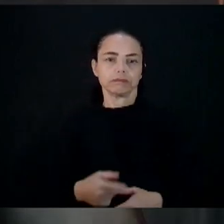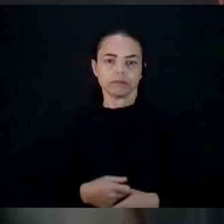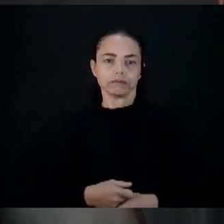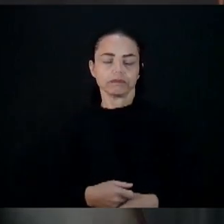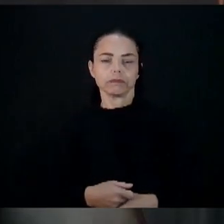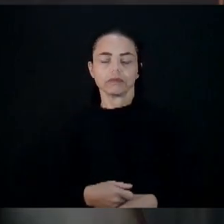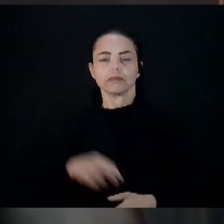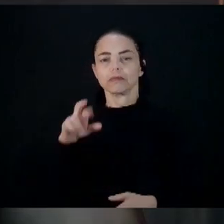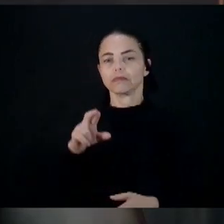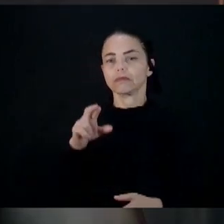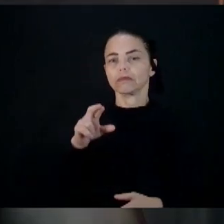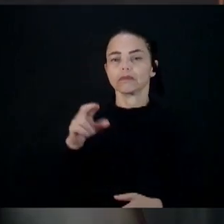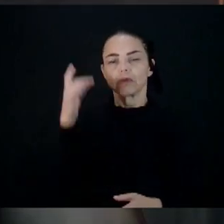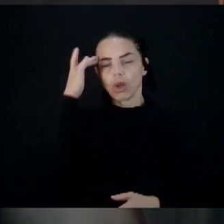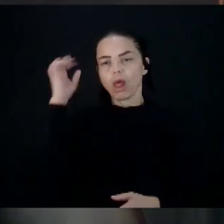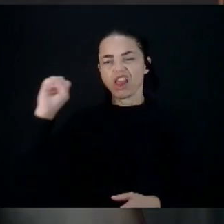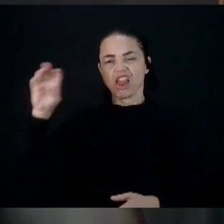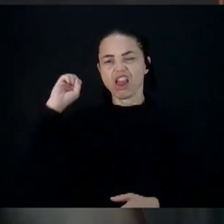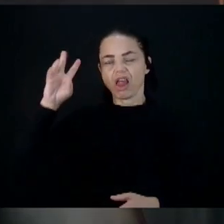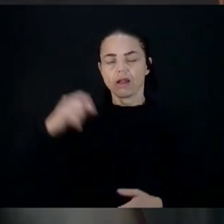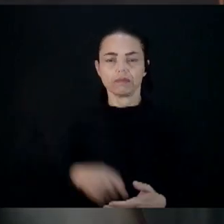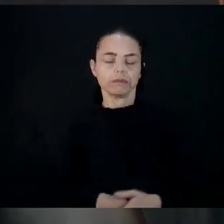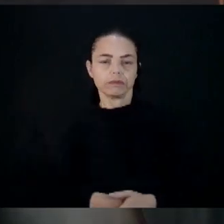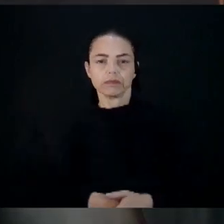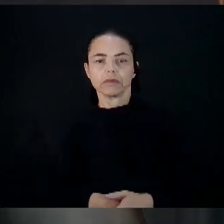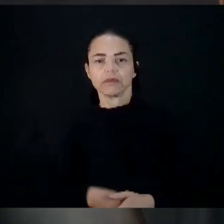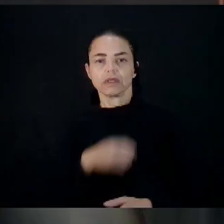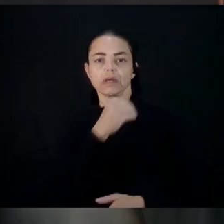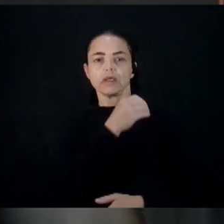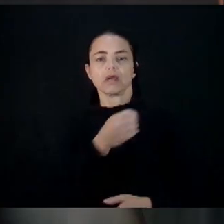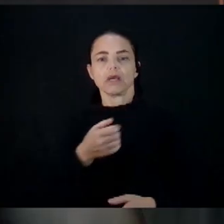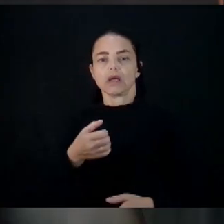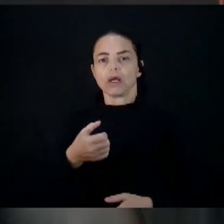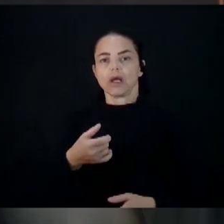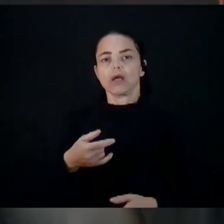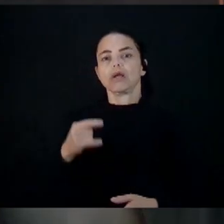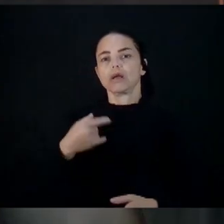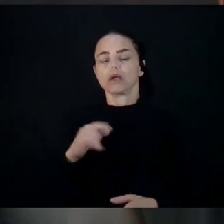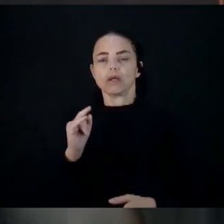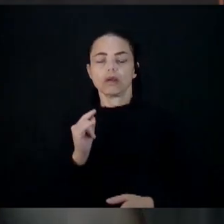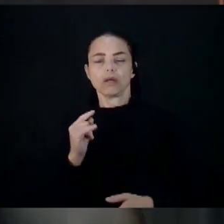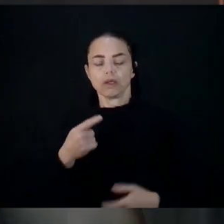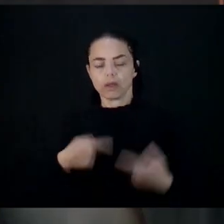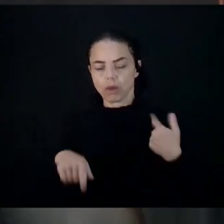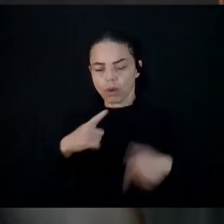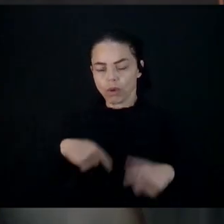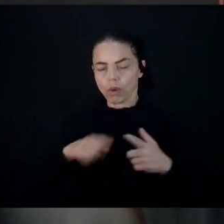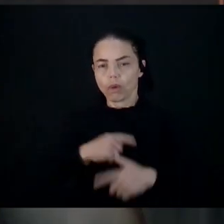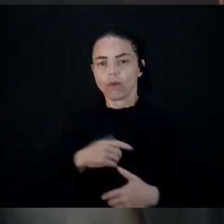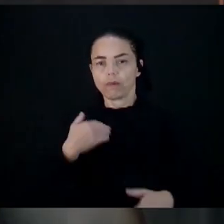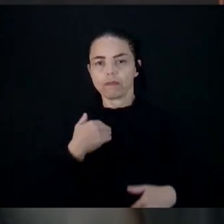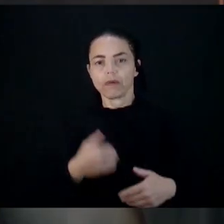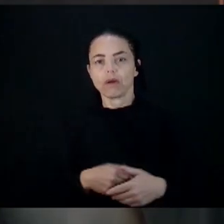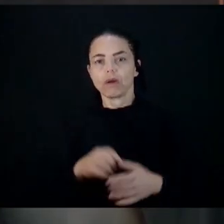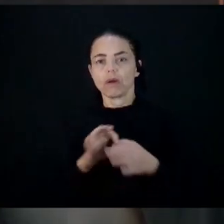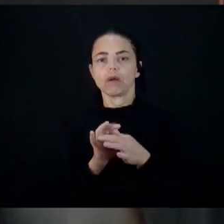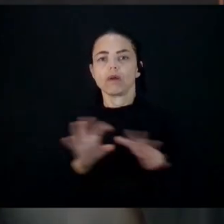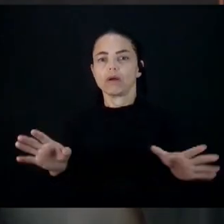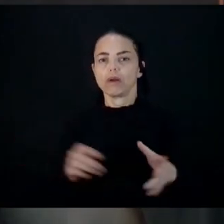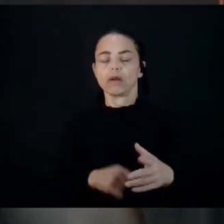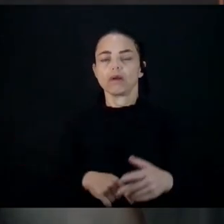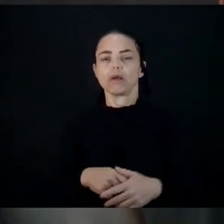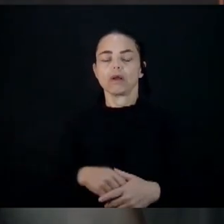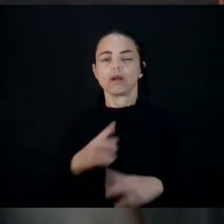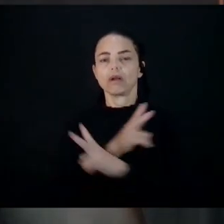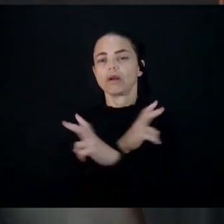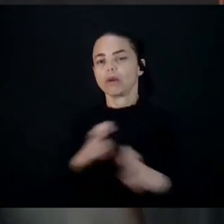né, Rúbia? O que acontece? O álcool, depois que ele é metabolizado, ele libera algumas substâncias tóxicas